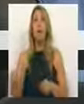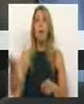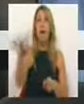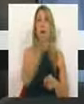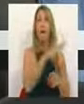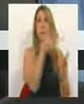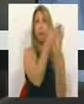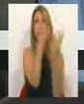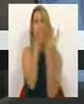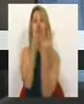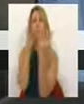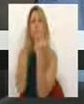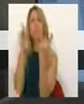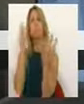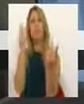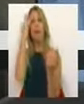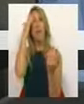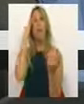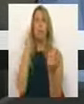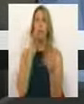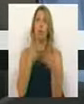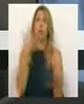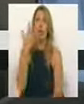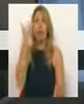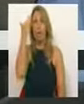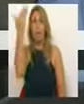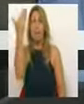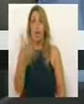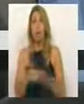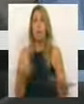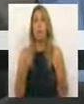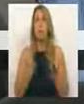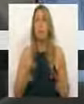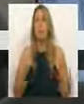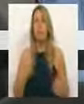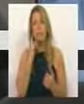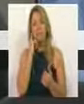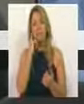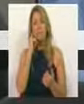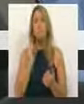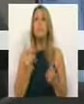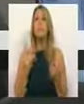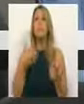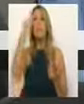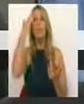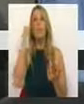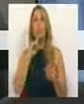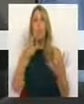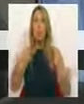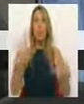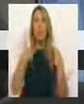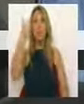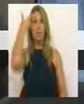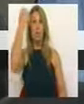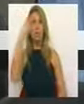destacar esse mérito. Entendemos que, naquilo que poderá ser entendido como uma ideia central da